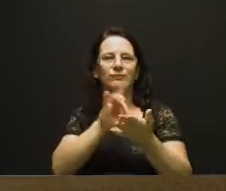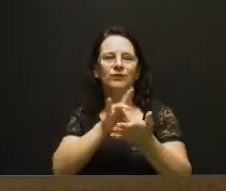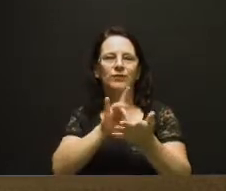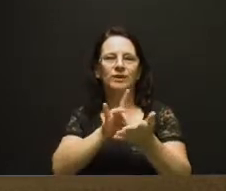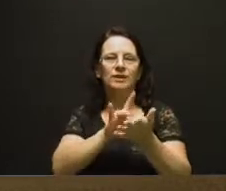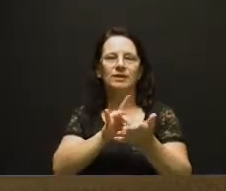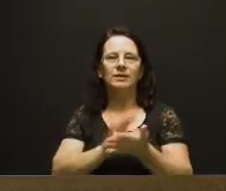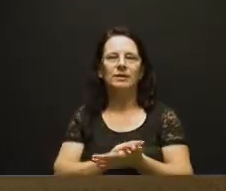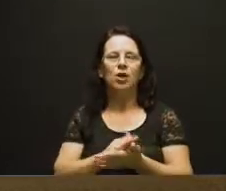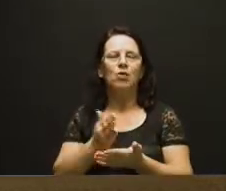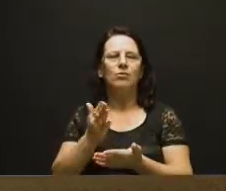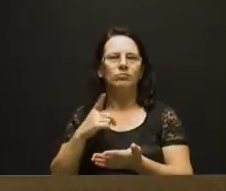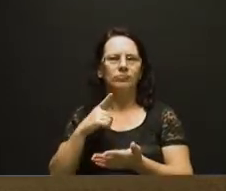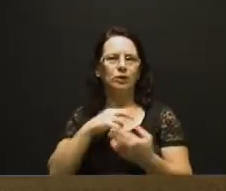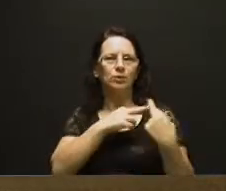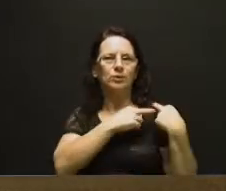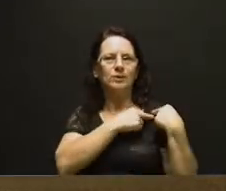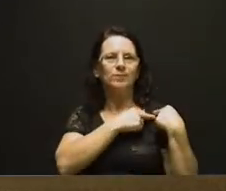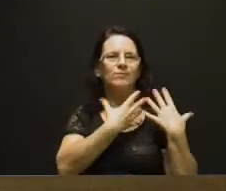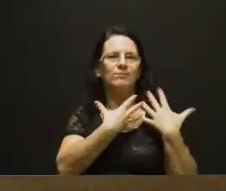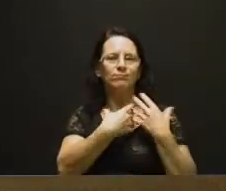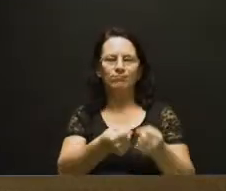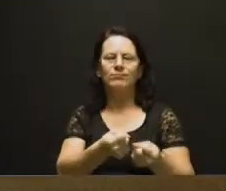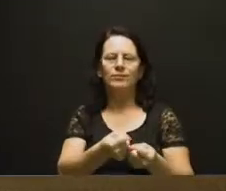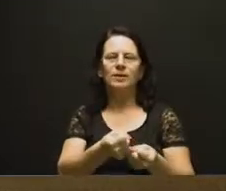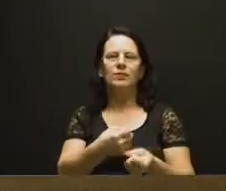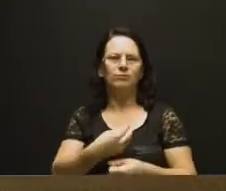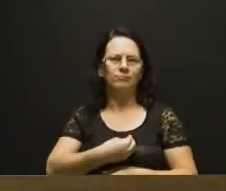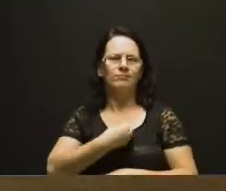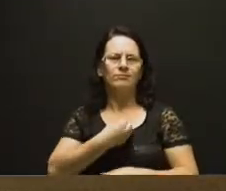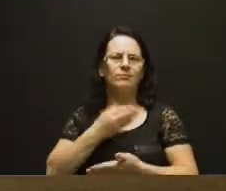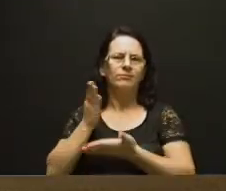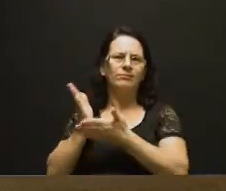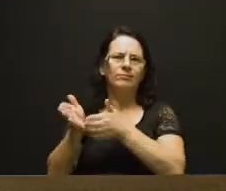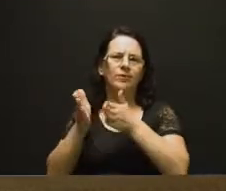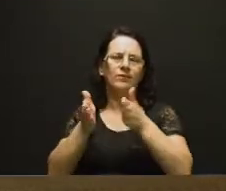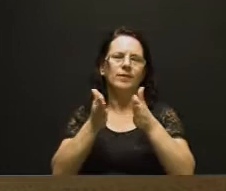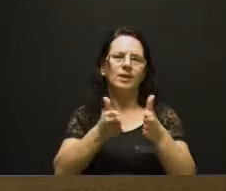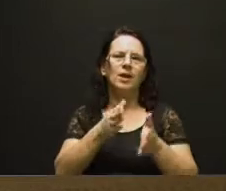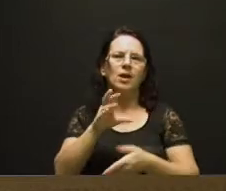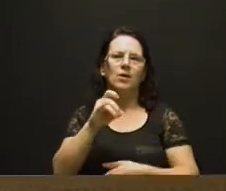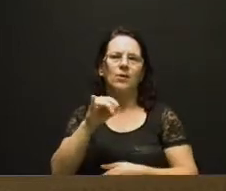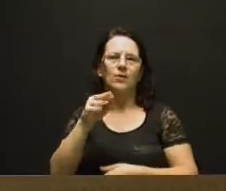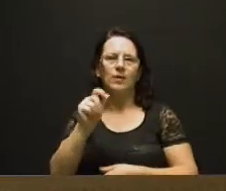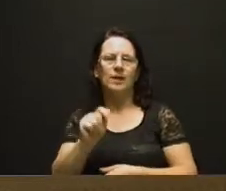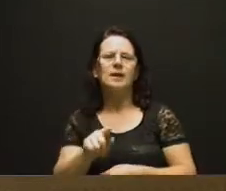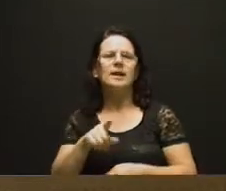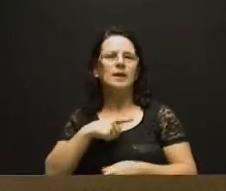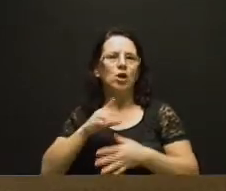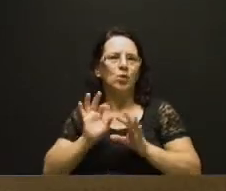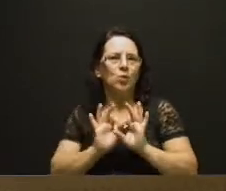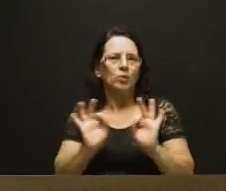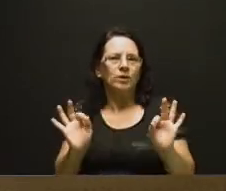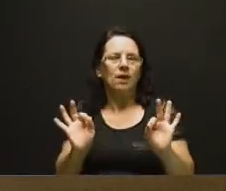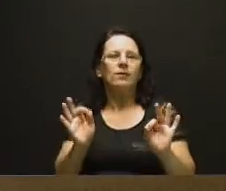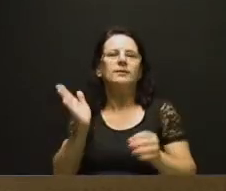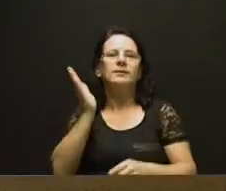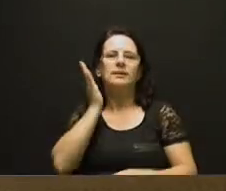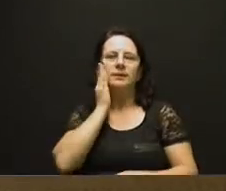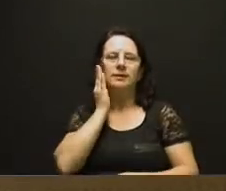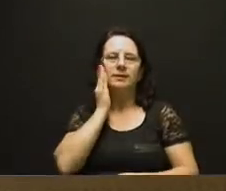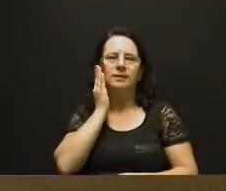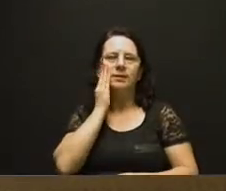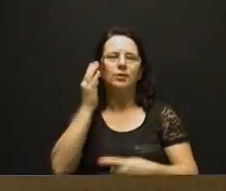porque eu tenho responsabilidade e o palco a minha vida na coerência ter humildade de reconhecer a